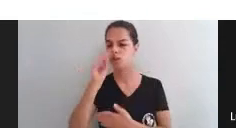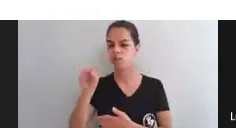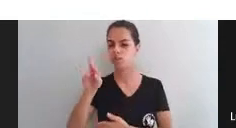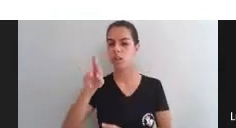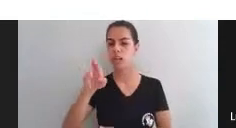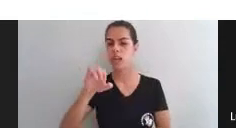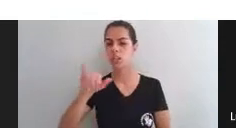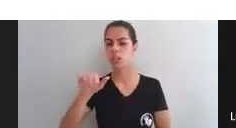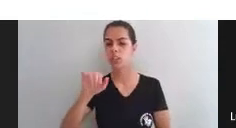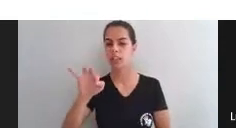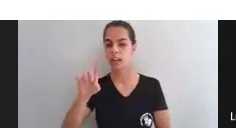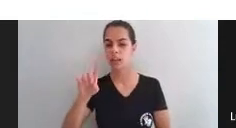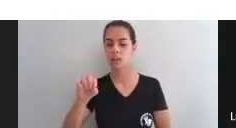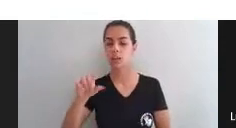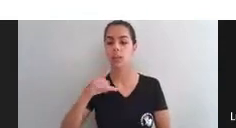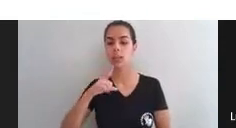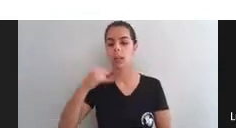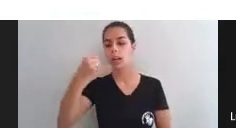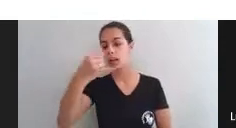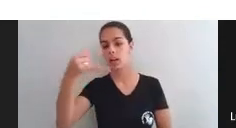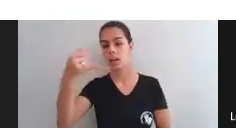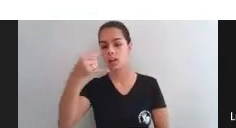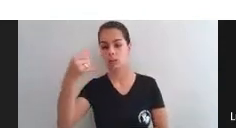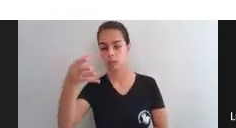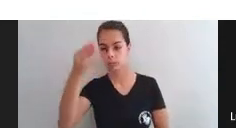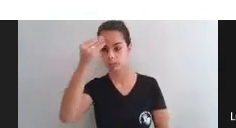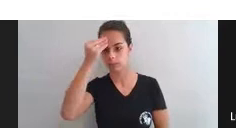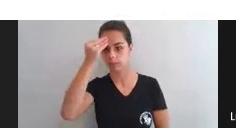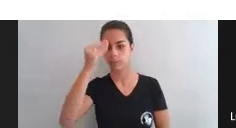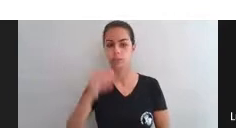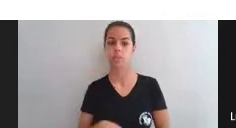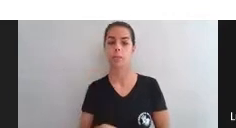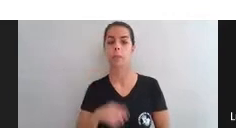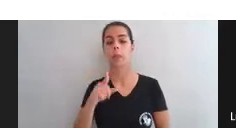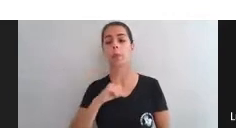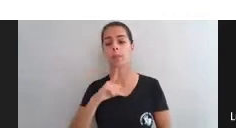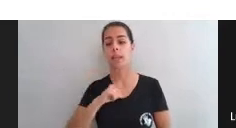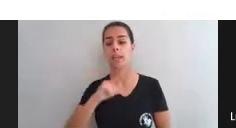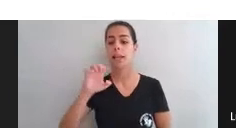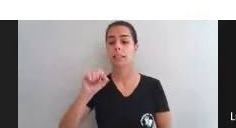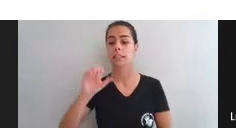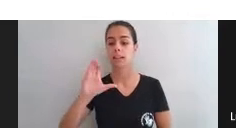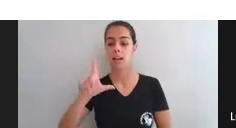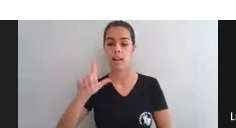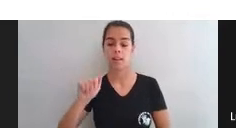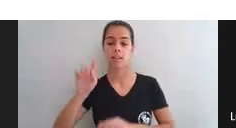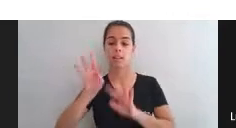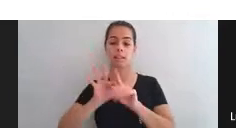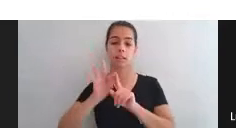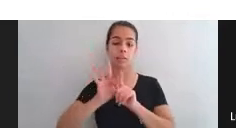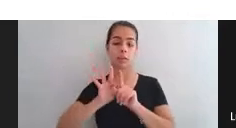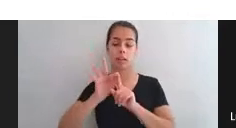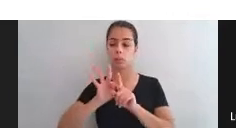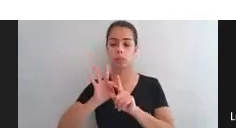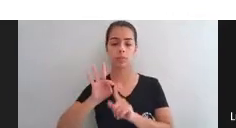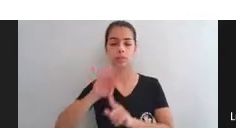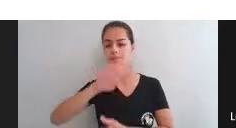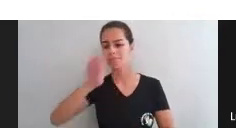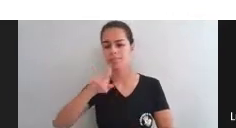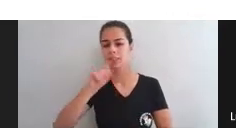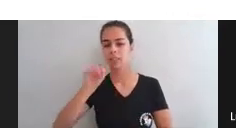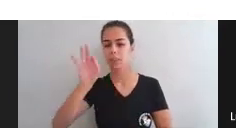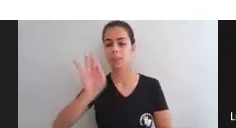E essa definição propõe uma escala de temperatura realmente absoluta. Por quê?